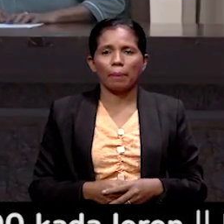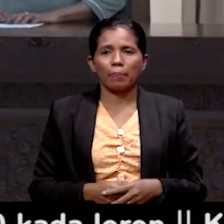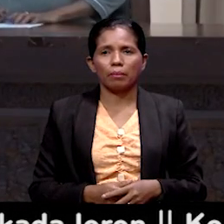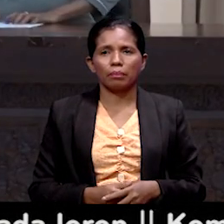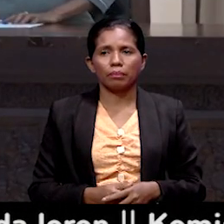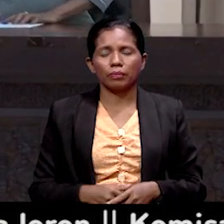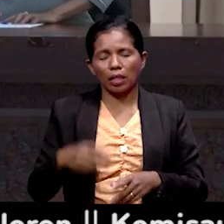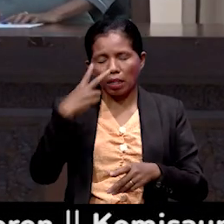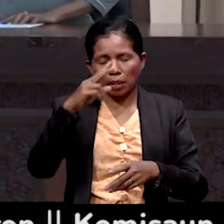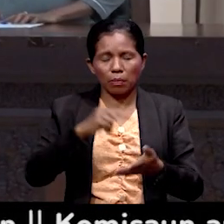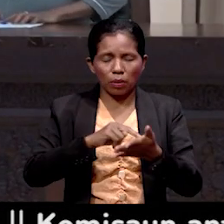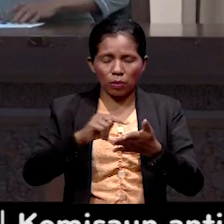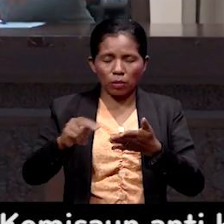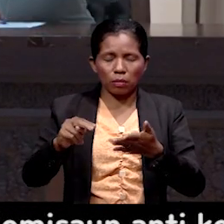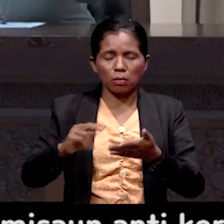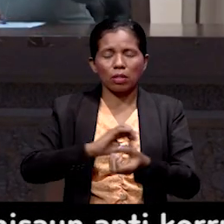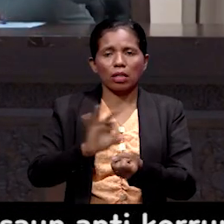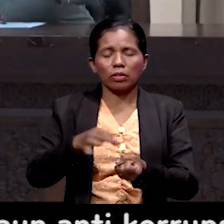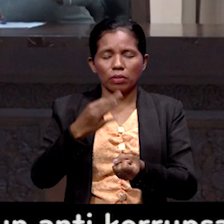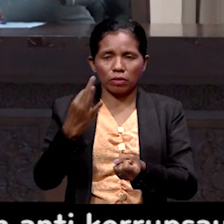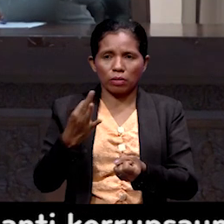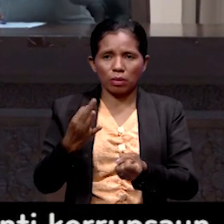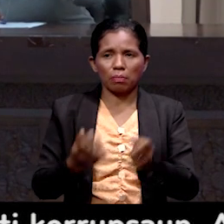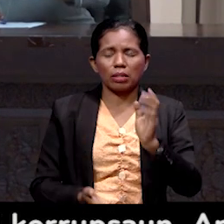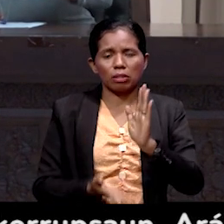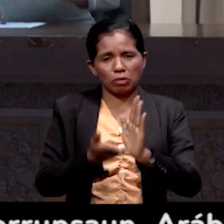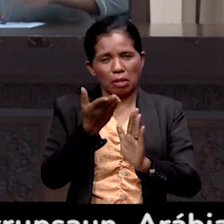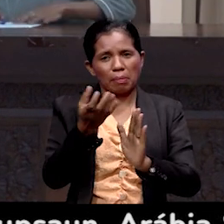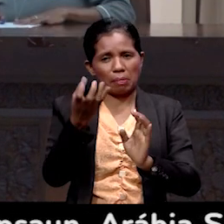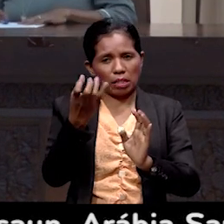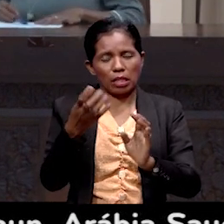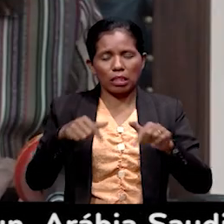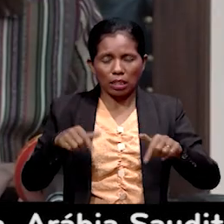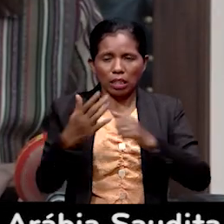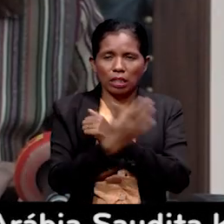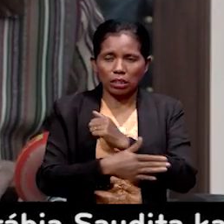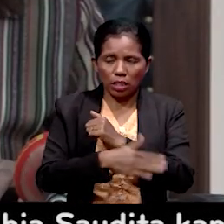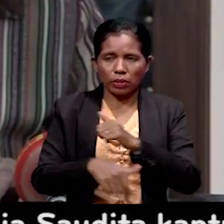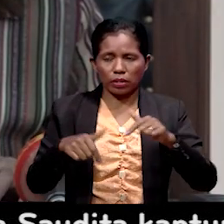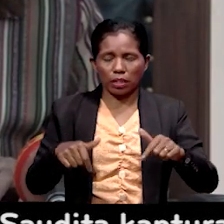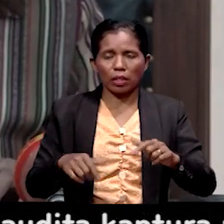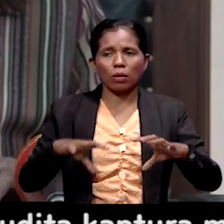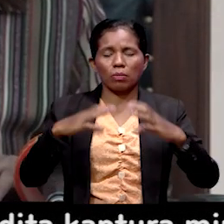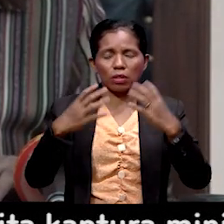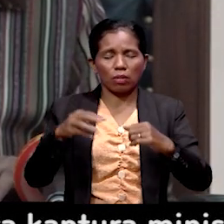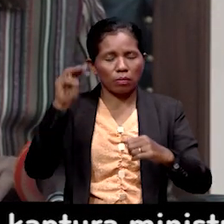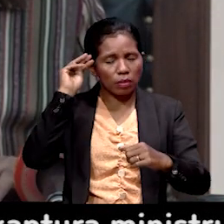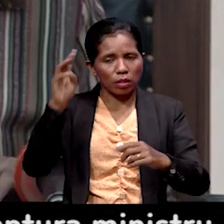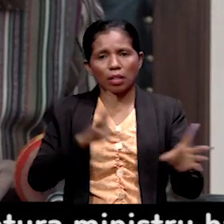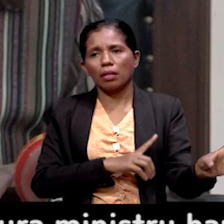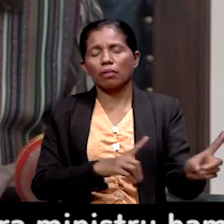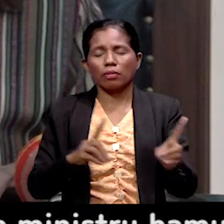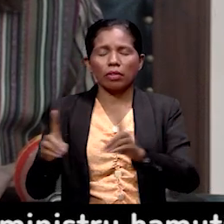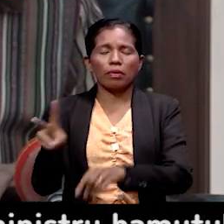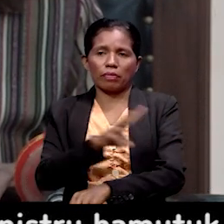Hareba número caso COVID-19 nebesai Makaj e Harailaran, Comissão Interministerial ba Implementação